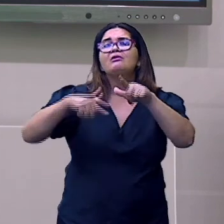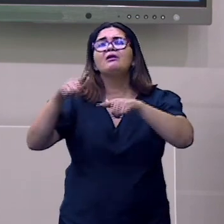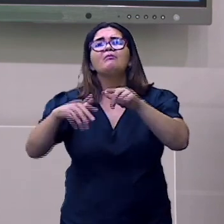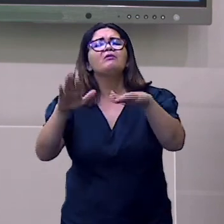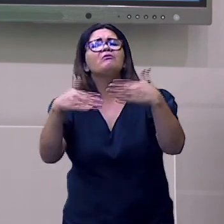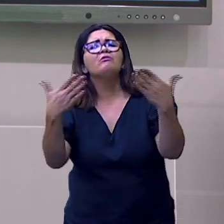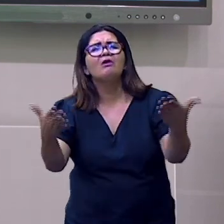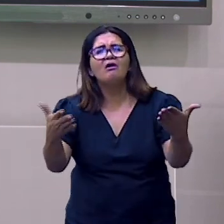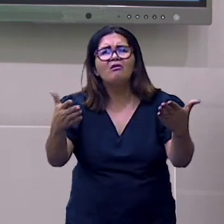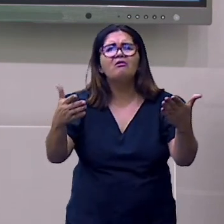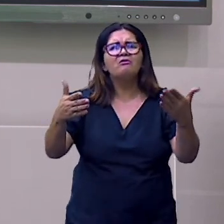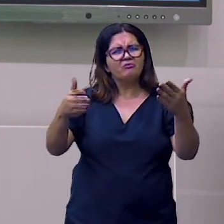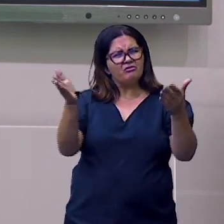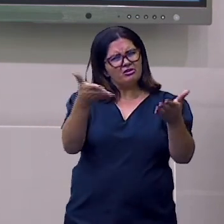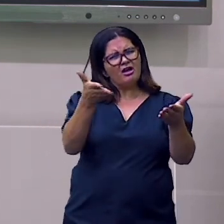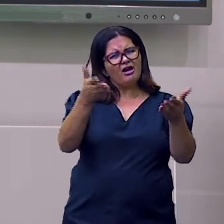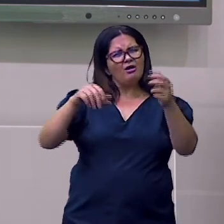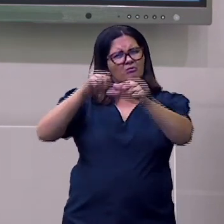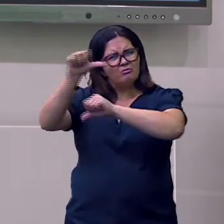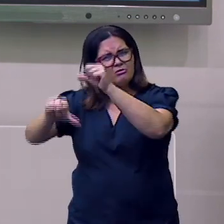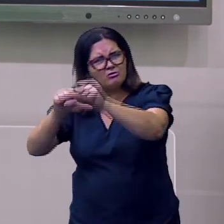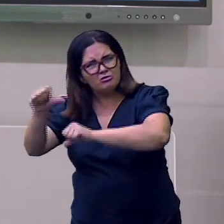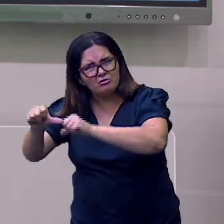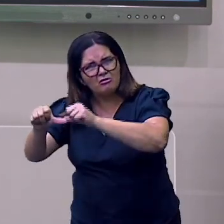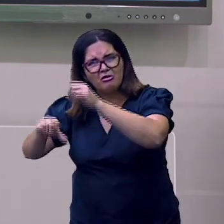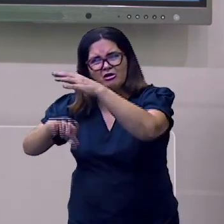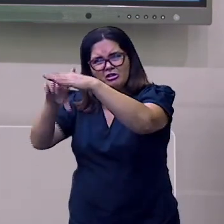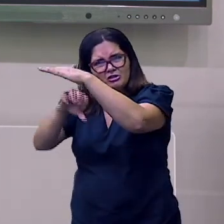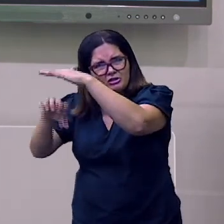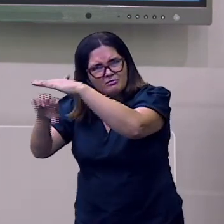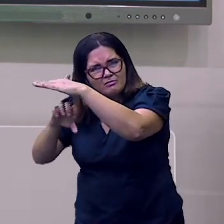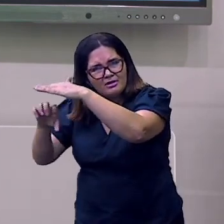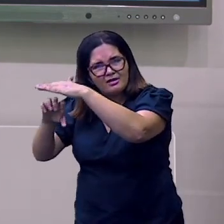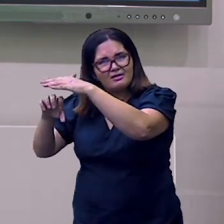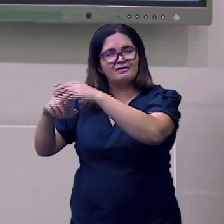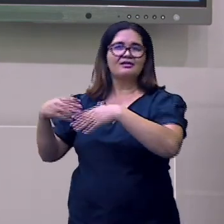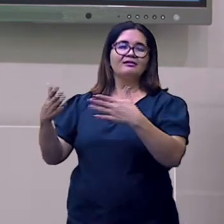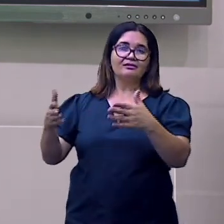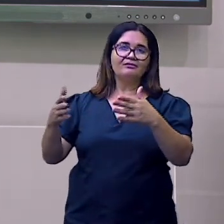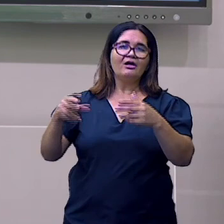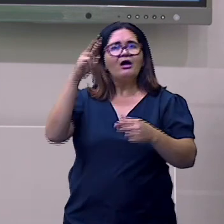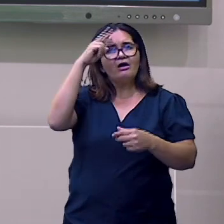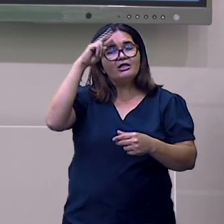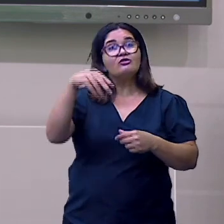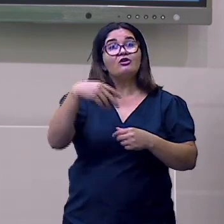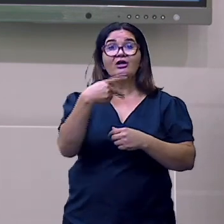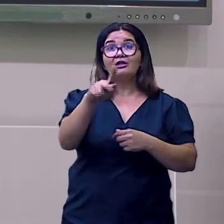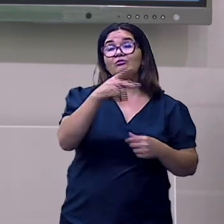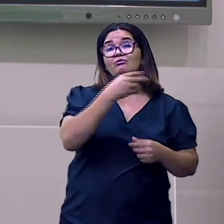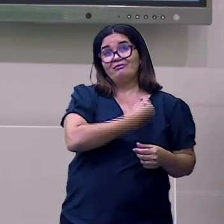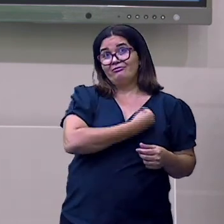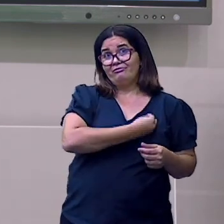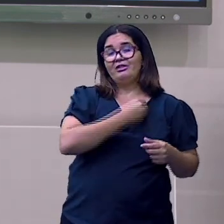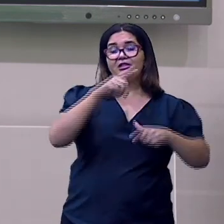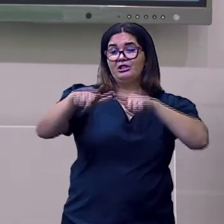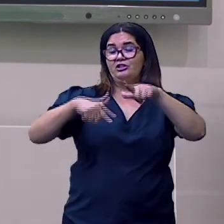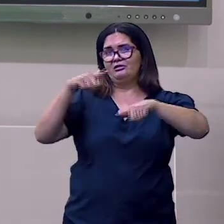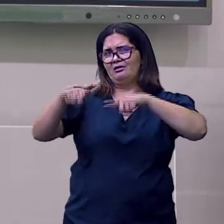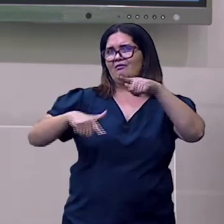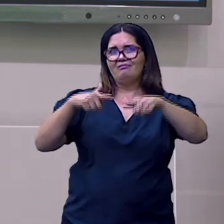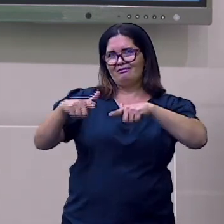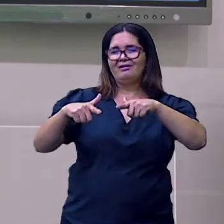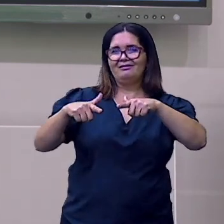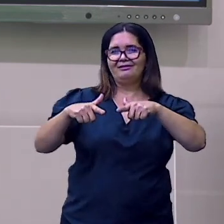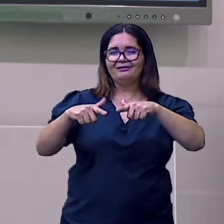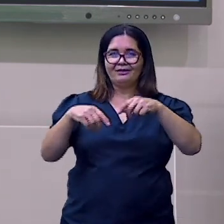Ou você já mudou de emprego? Você vai fazer um breve relato sobre a sua caminhada, sobre a sua história, de quando você